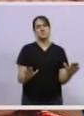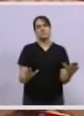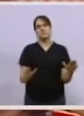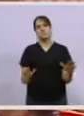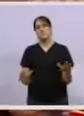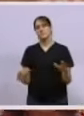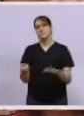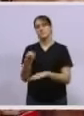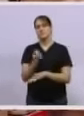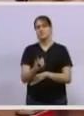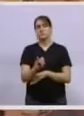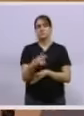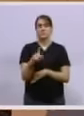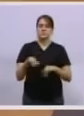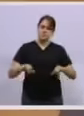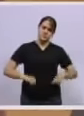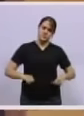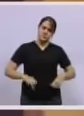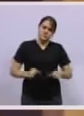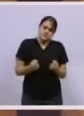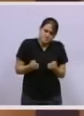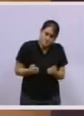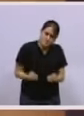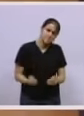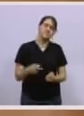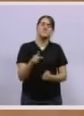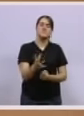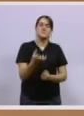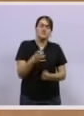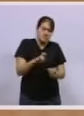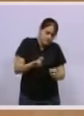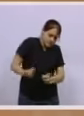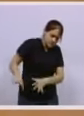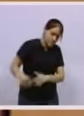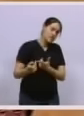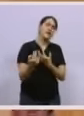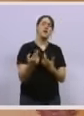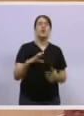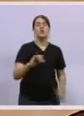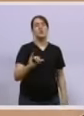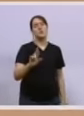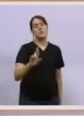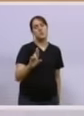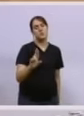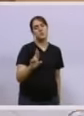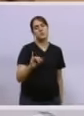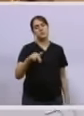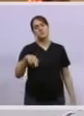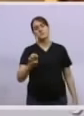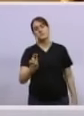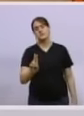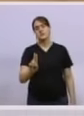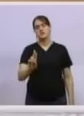a cruz lhe pesou e quer se entregar, tal